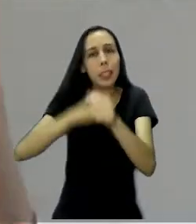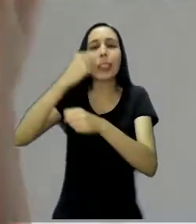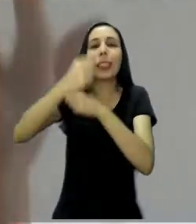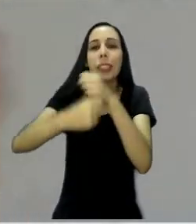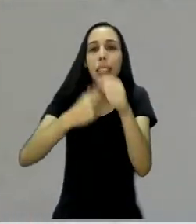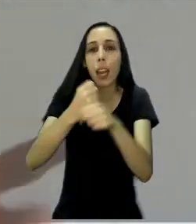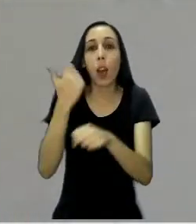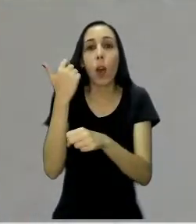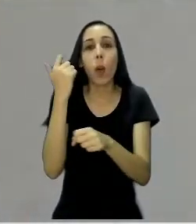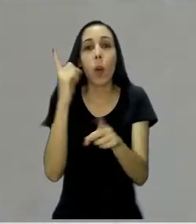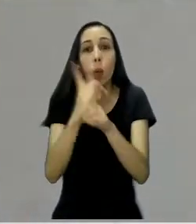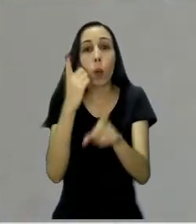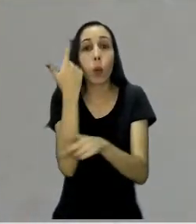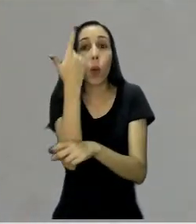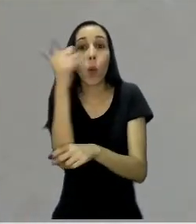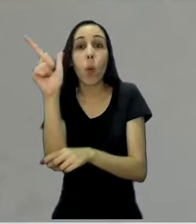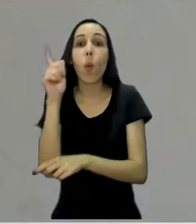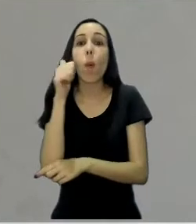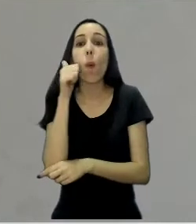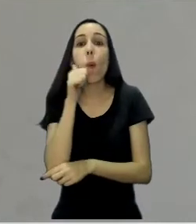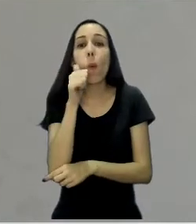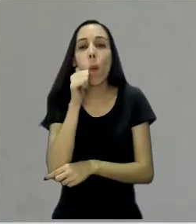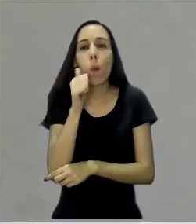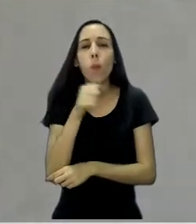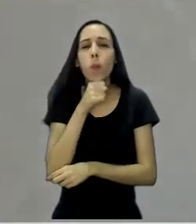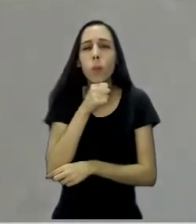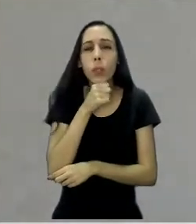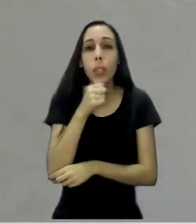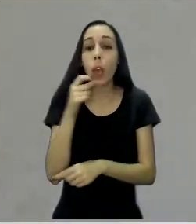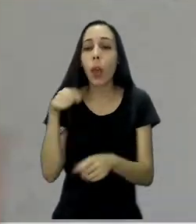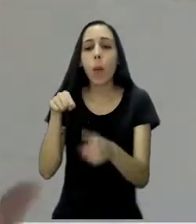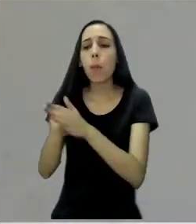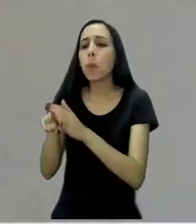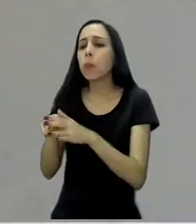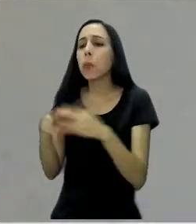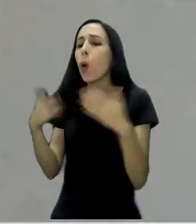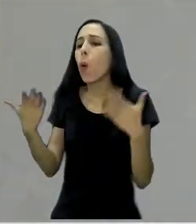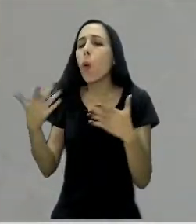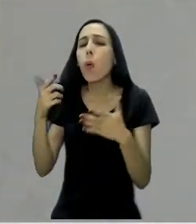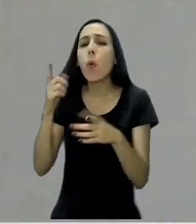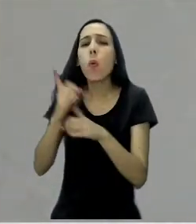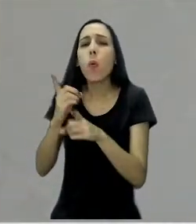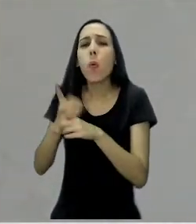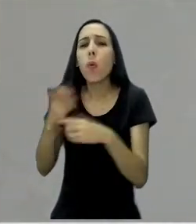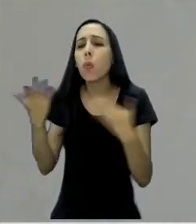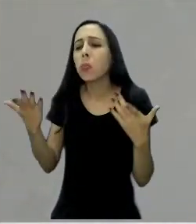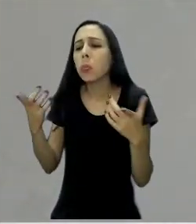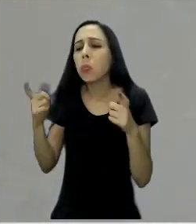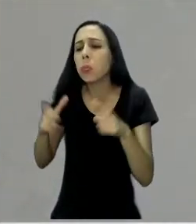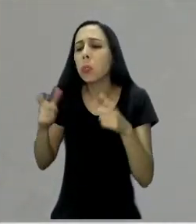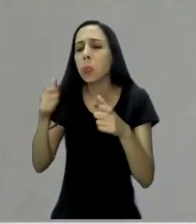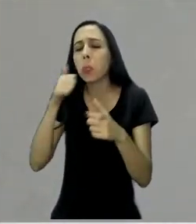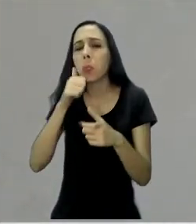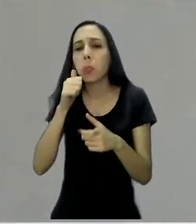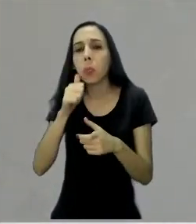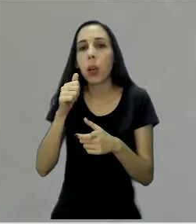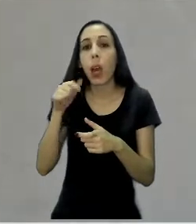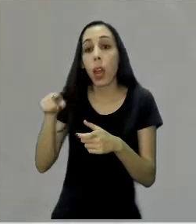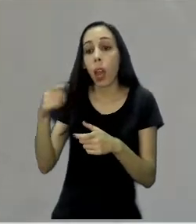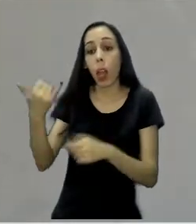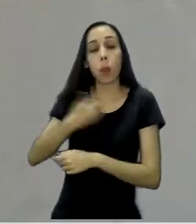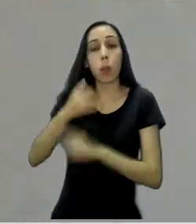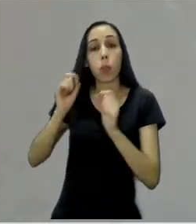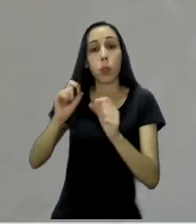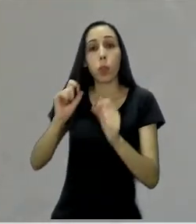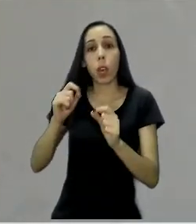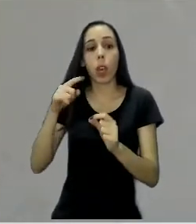E alguns anos depois eu encontrei com uma outra senhora daquela paróquia e perguntei por ela. E essa senhora me disse que o marido, vendo